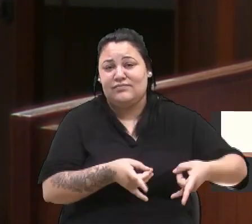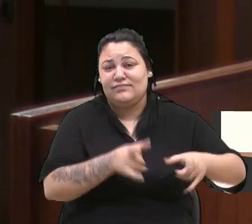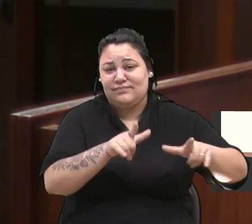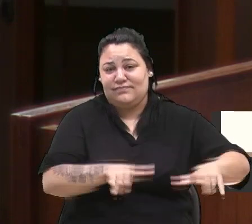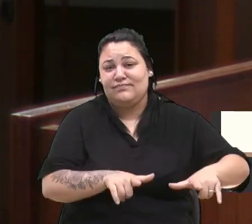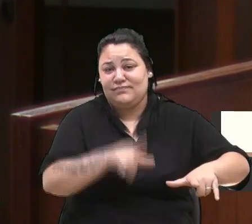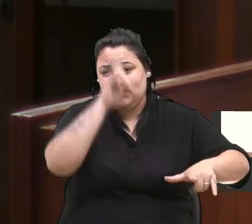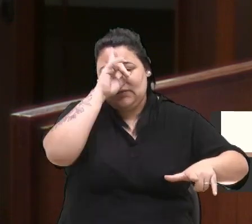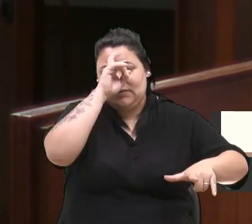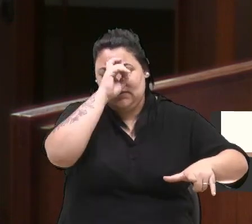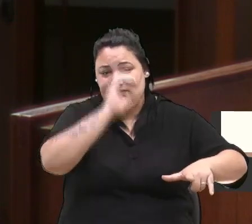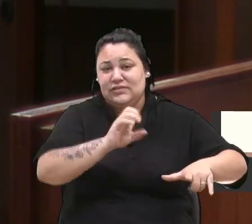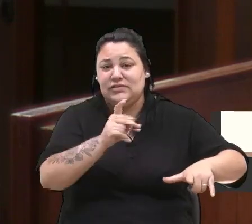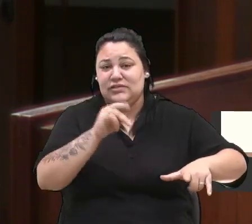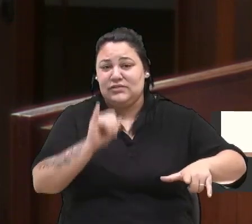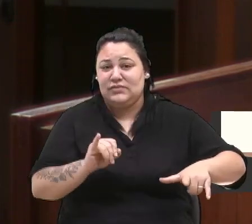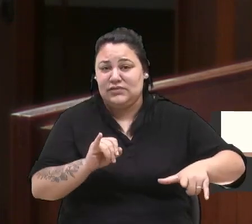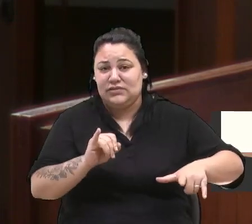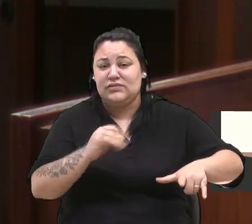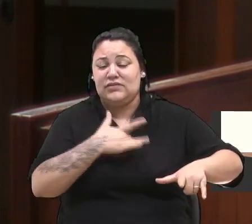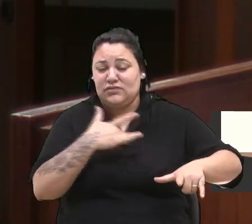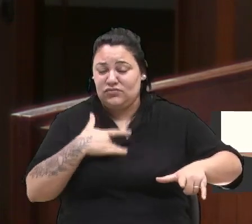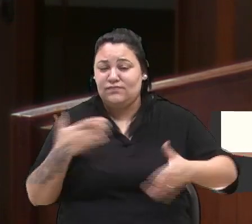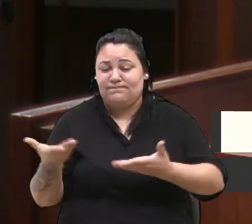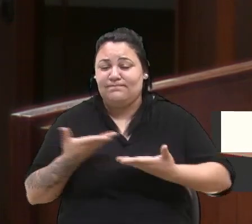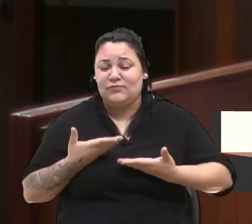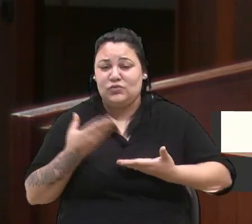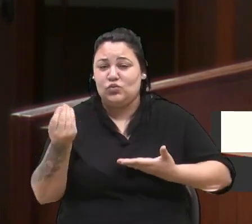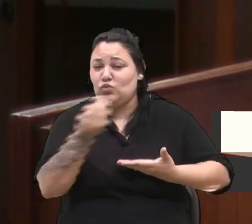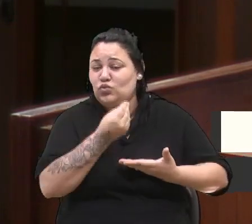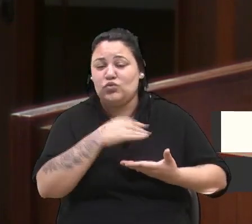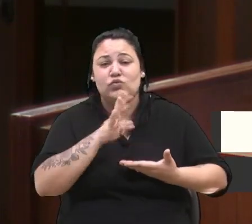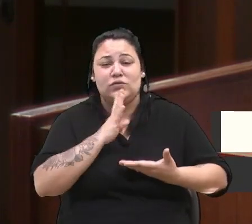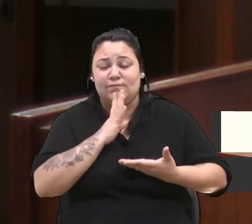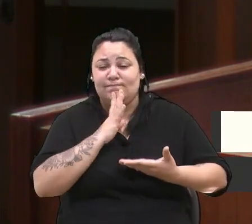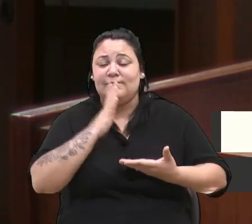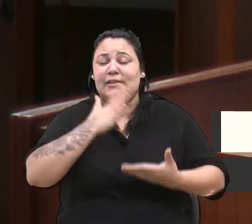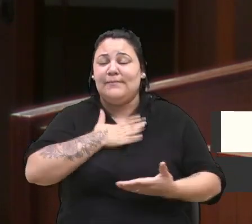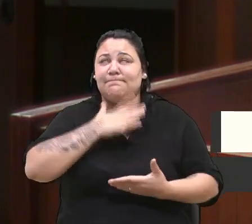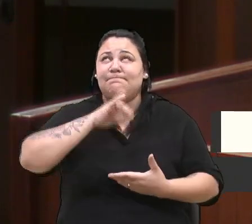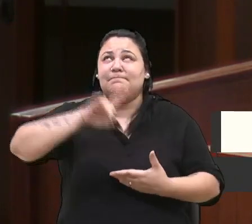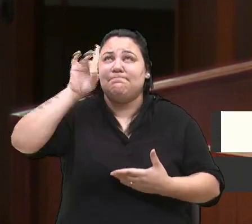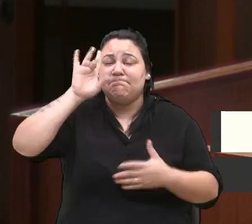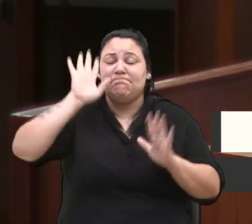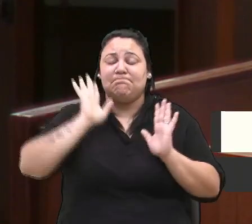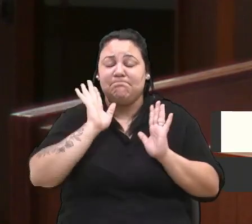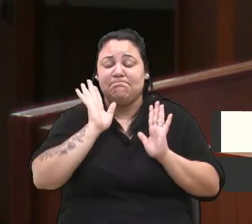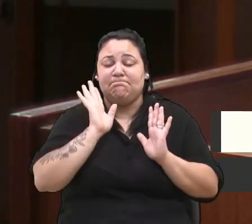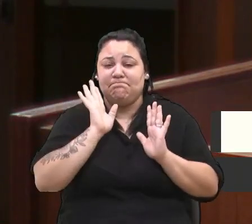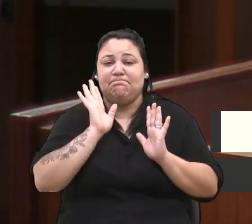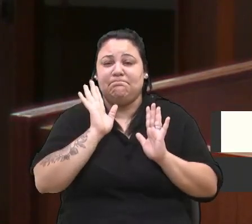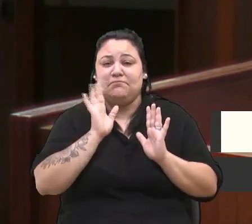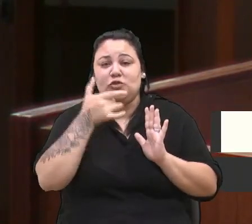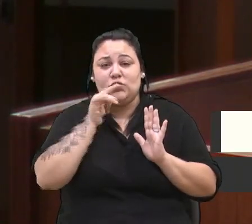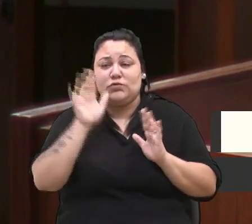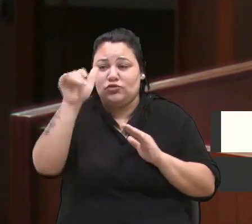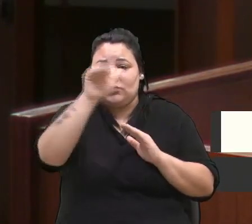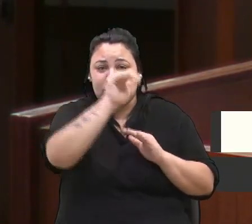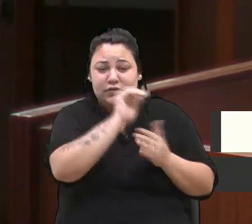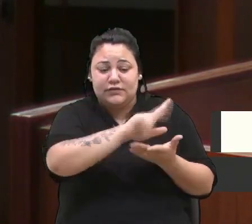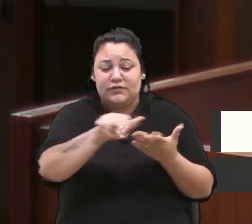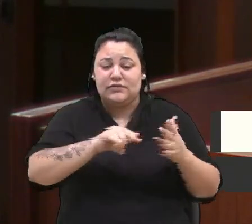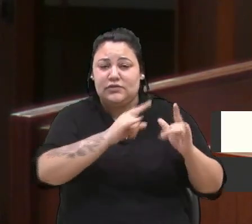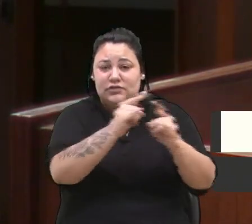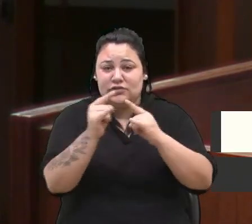CPI da saúde nos trouxe muito conhecimento. Graças a Deus, nós conseguimos convocar diversas entidades,